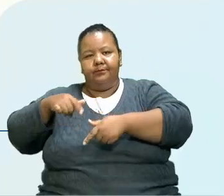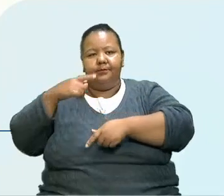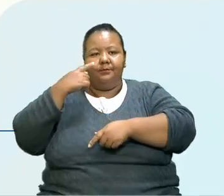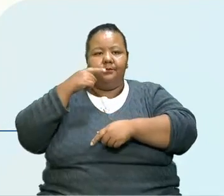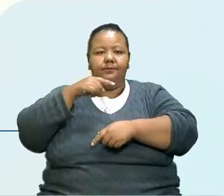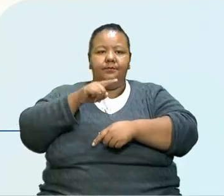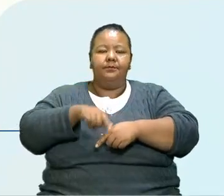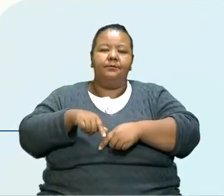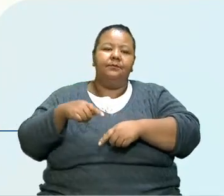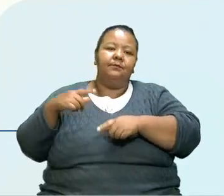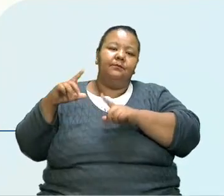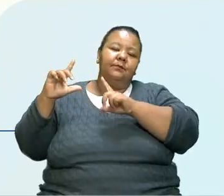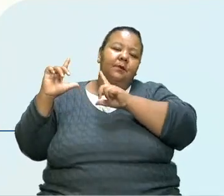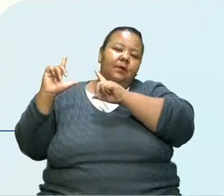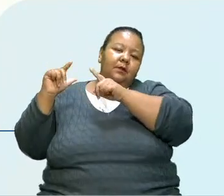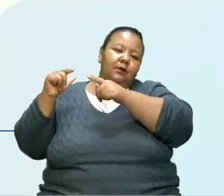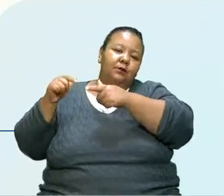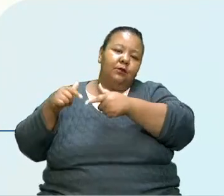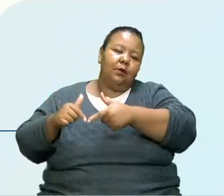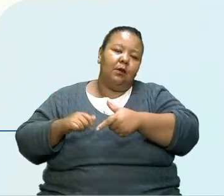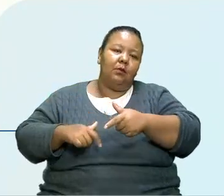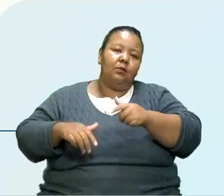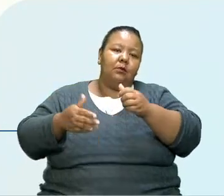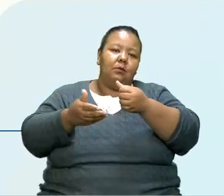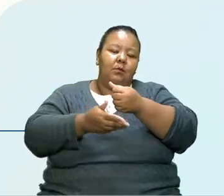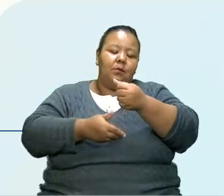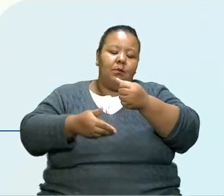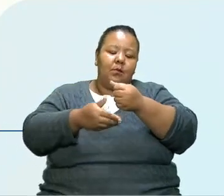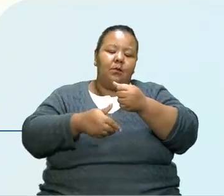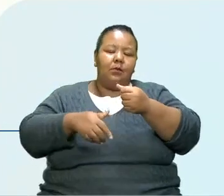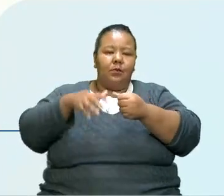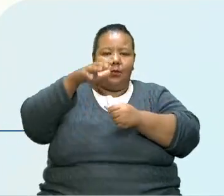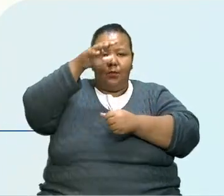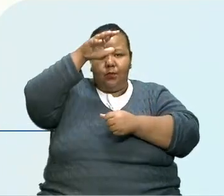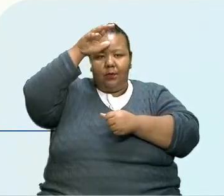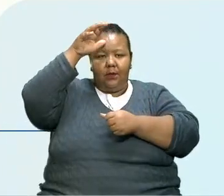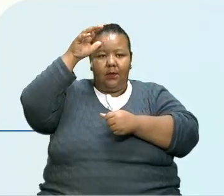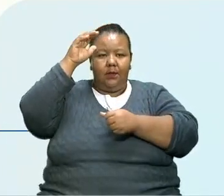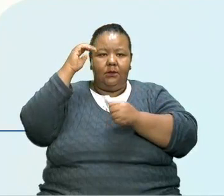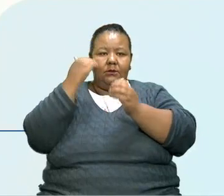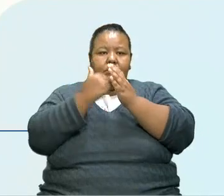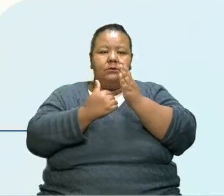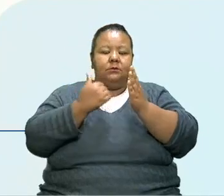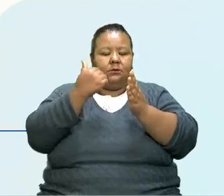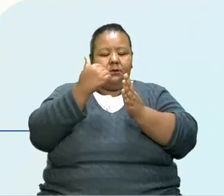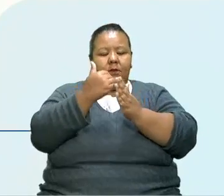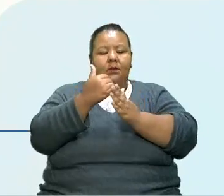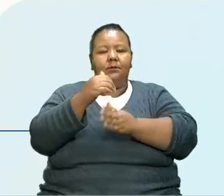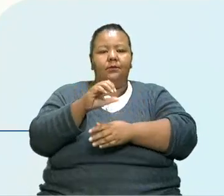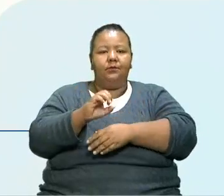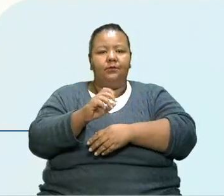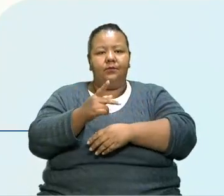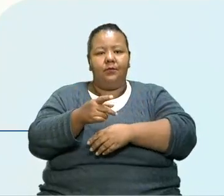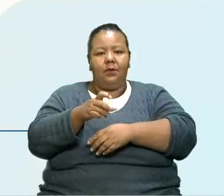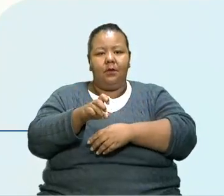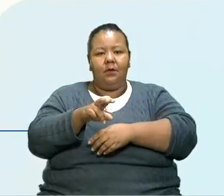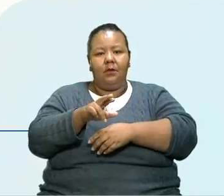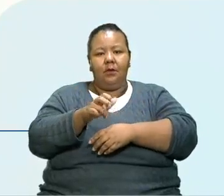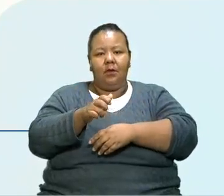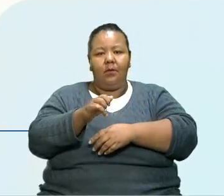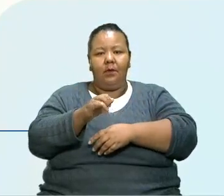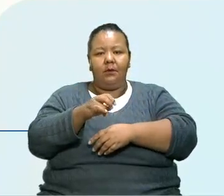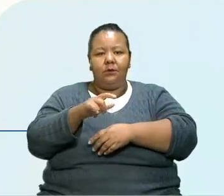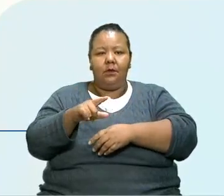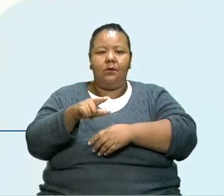na tradicional, eu tenho aqui na minha base meus clientes, mas eu tenho o operacional aqui, que é a linha de frente, que vai atender